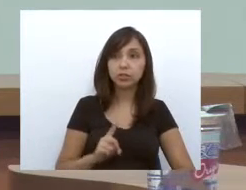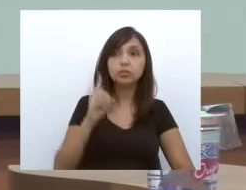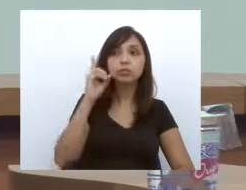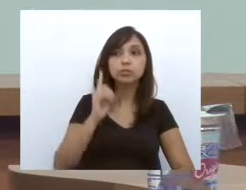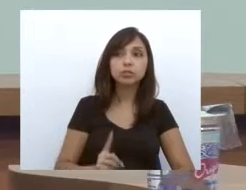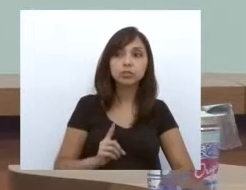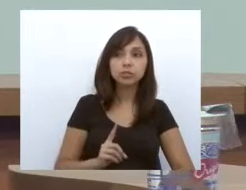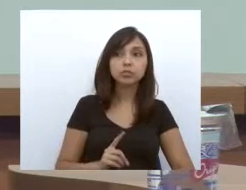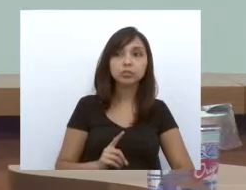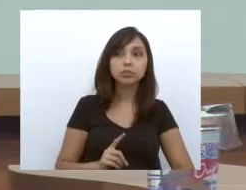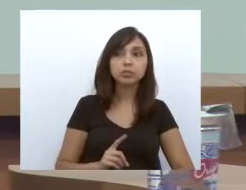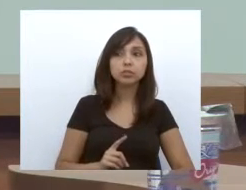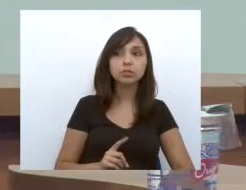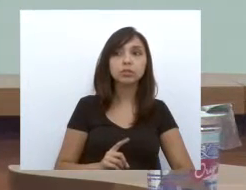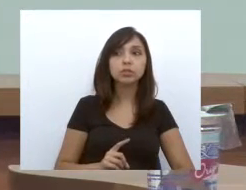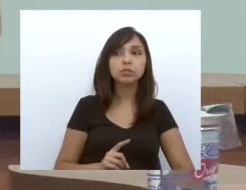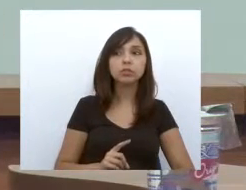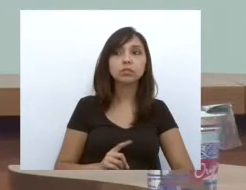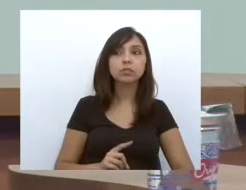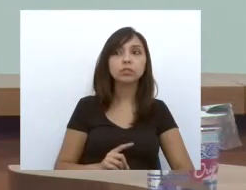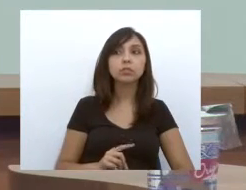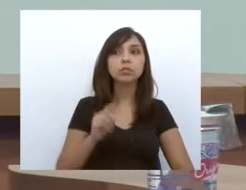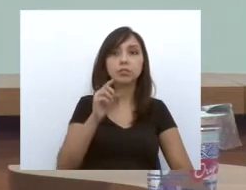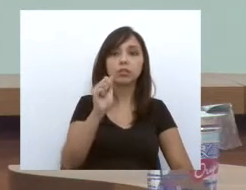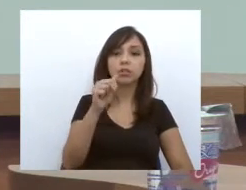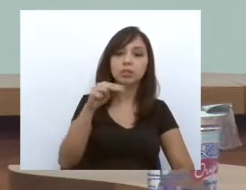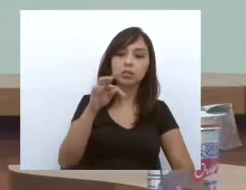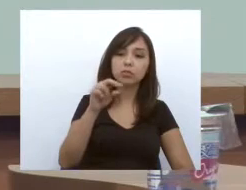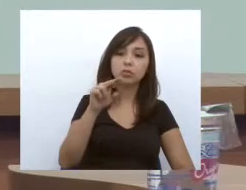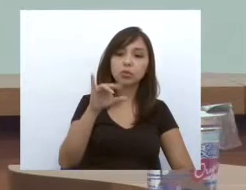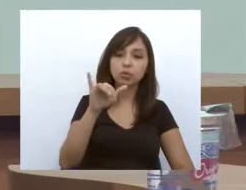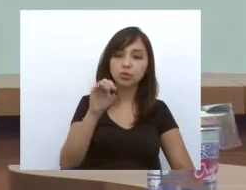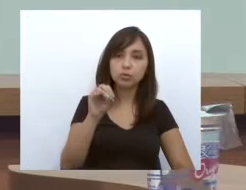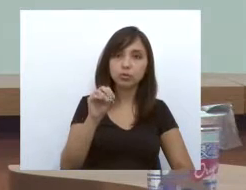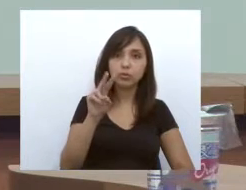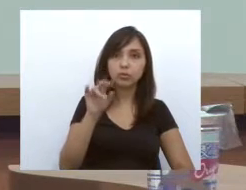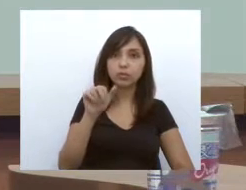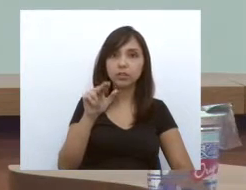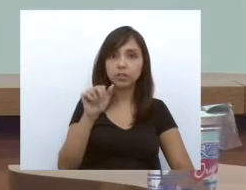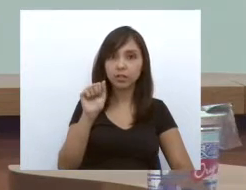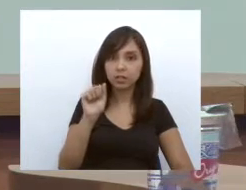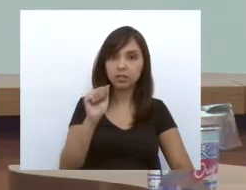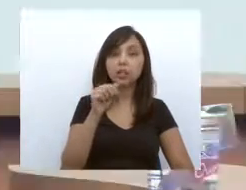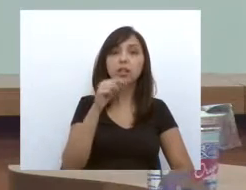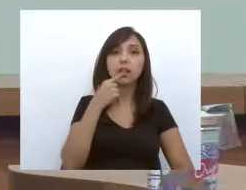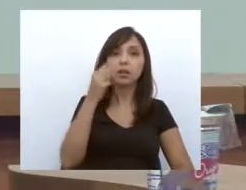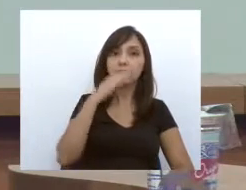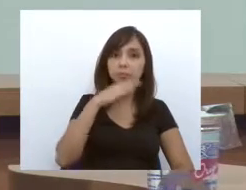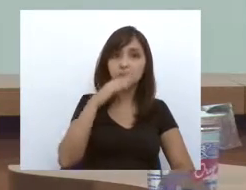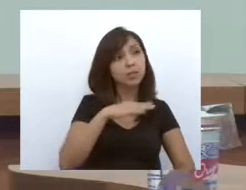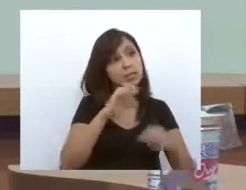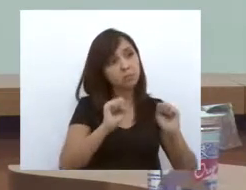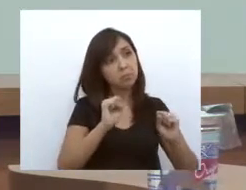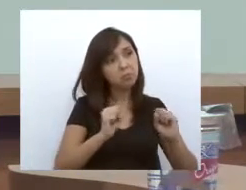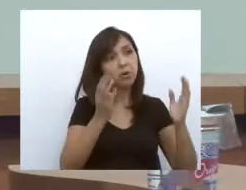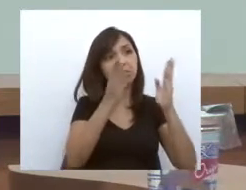escola, concluindo, sou diretora da escola Antônio Viana, no bairro dos Pimentas, onde se prevê fechar escolas também, como